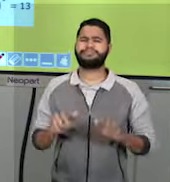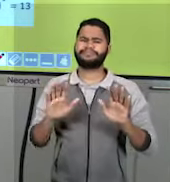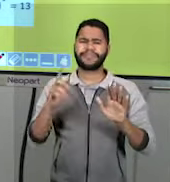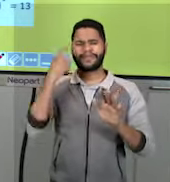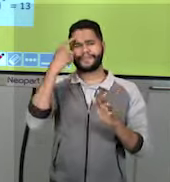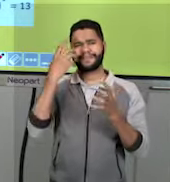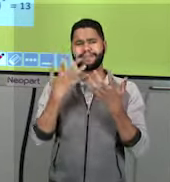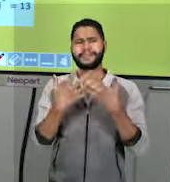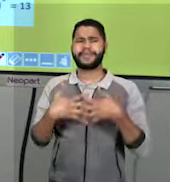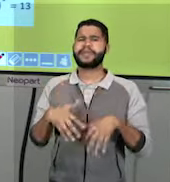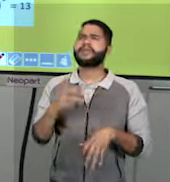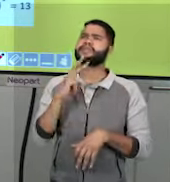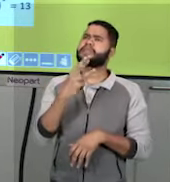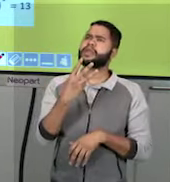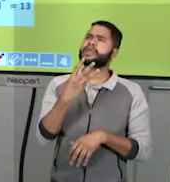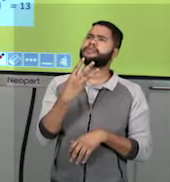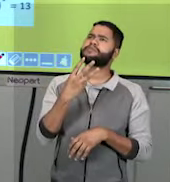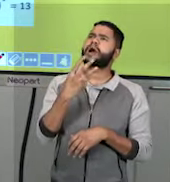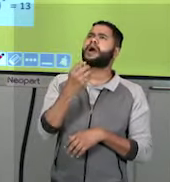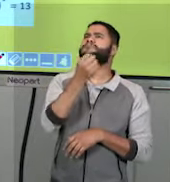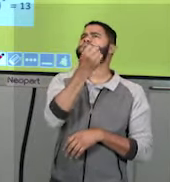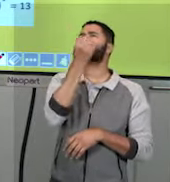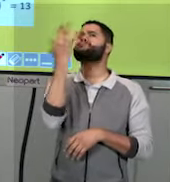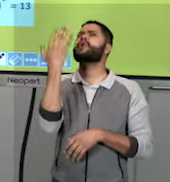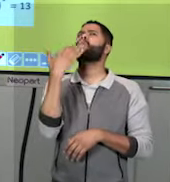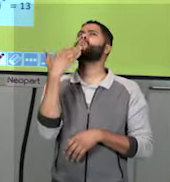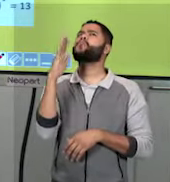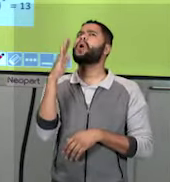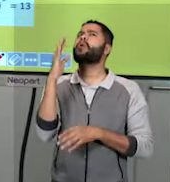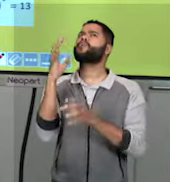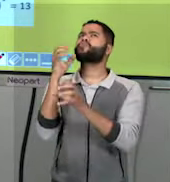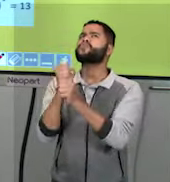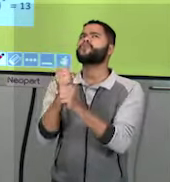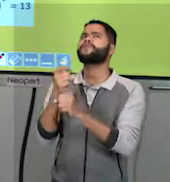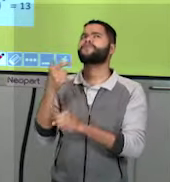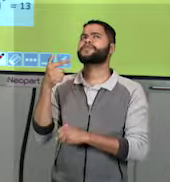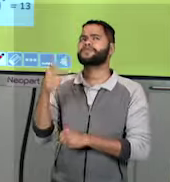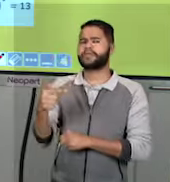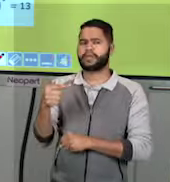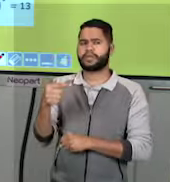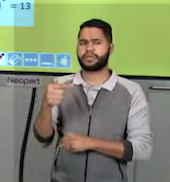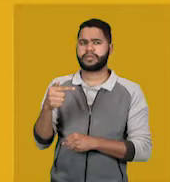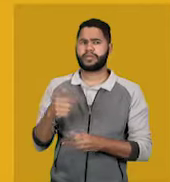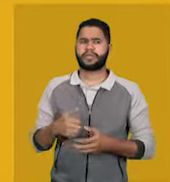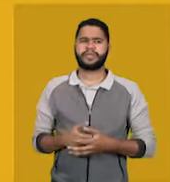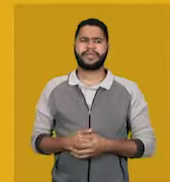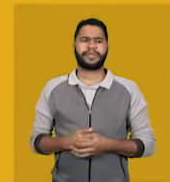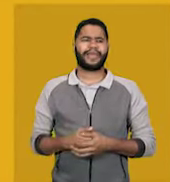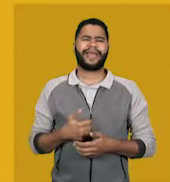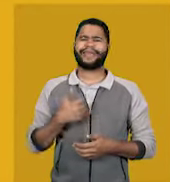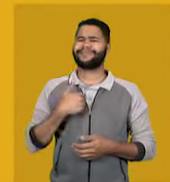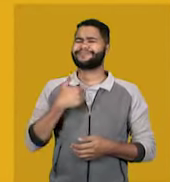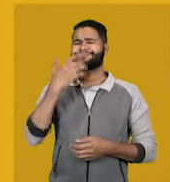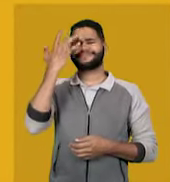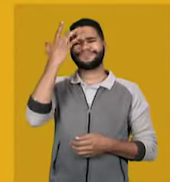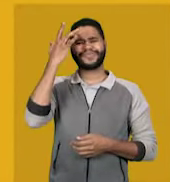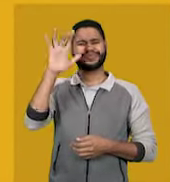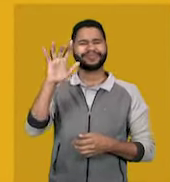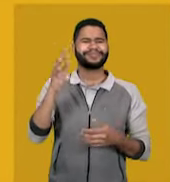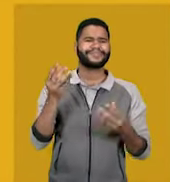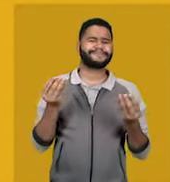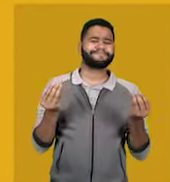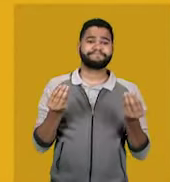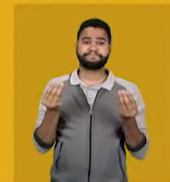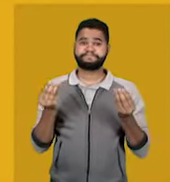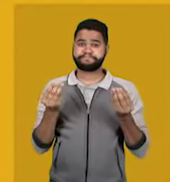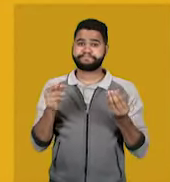3 elevado a algum número vai dar 27. Aí eu posso pensar assim, ó. Ah, professor, não tô sabendo qual é esse número.